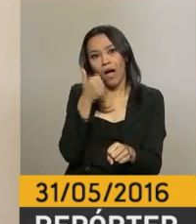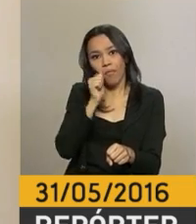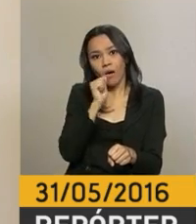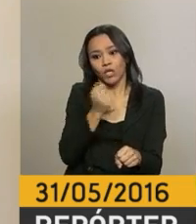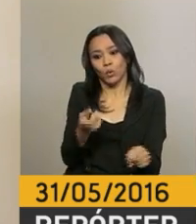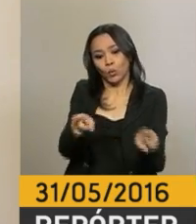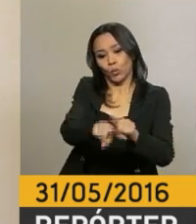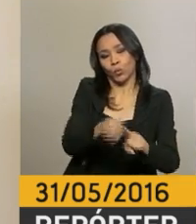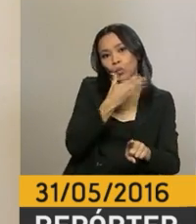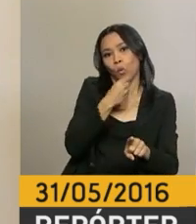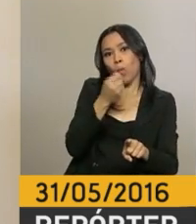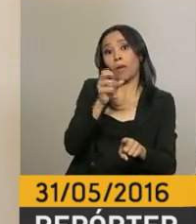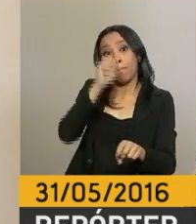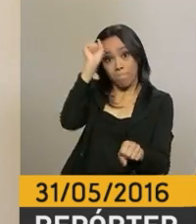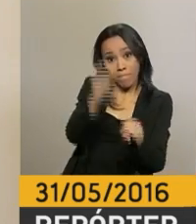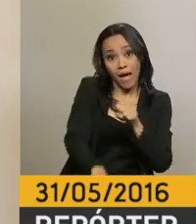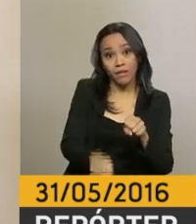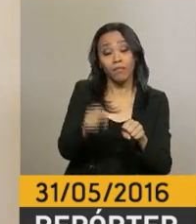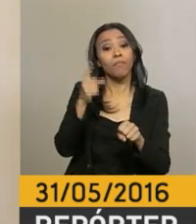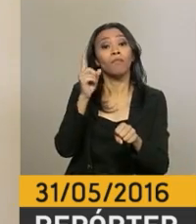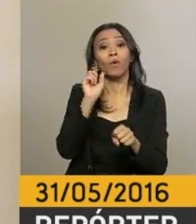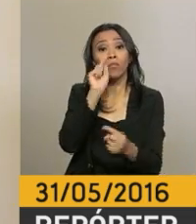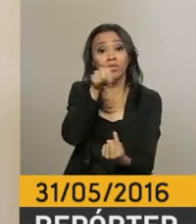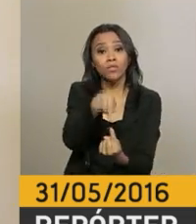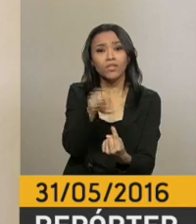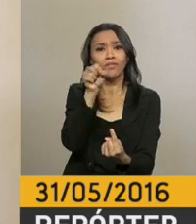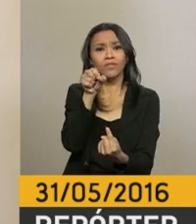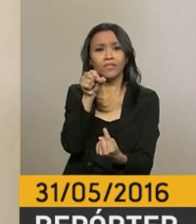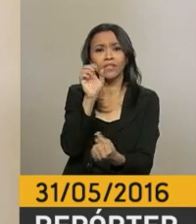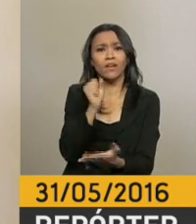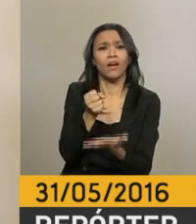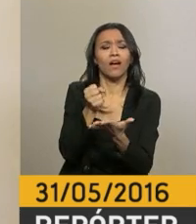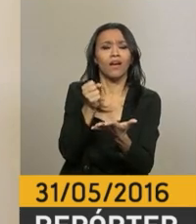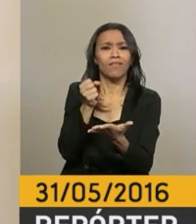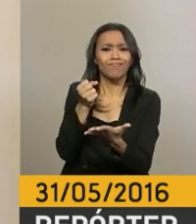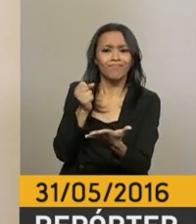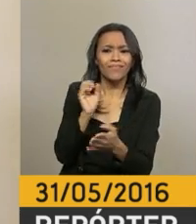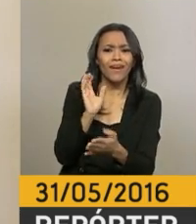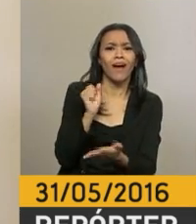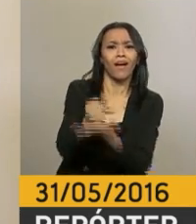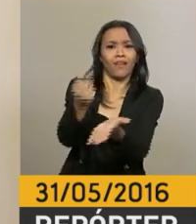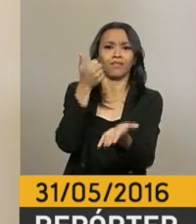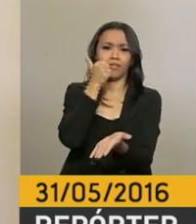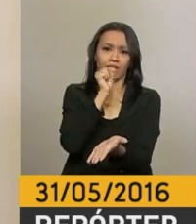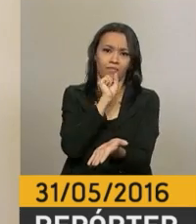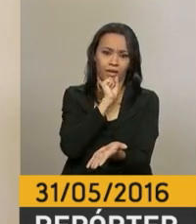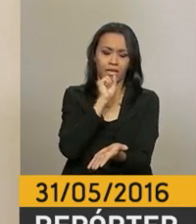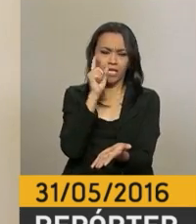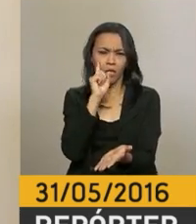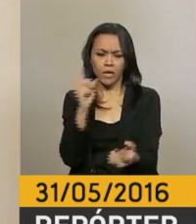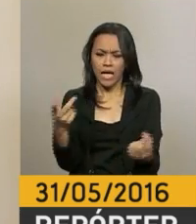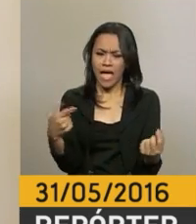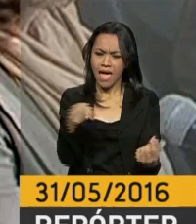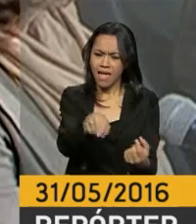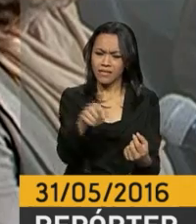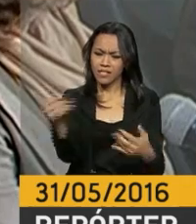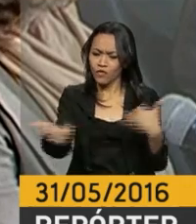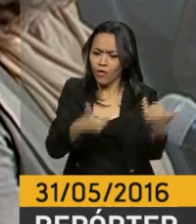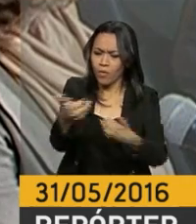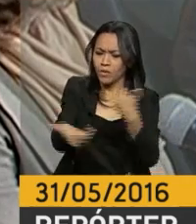para defender a mãe. Então, fizemos esse cruzamento em relação a todo o ano de